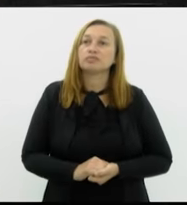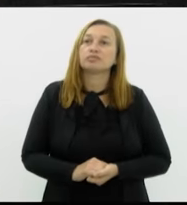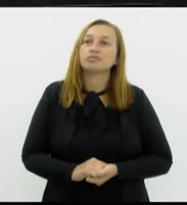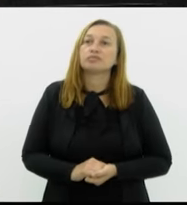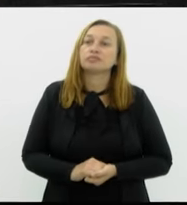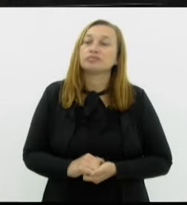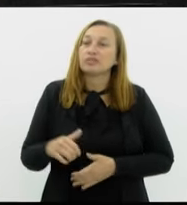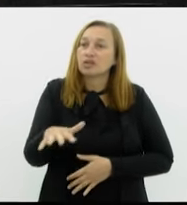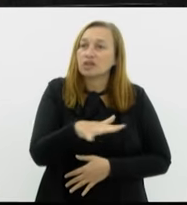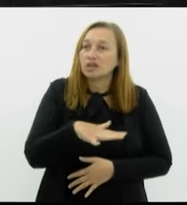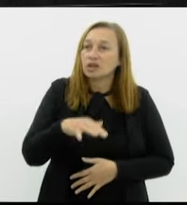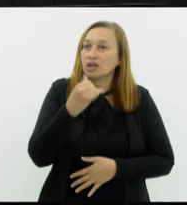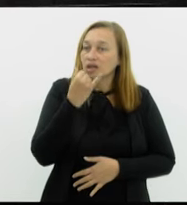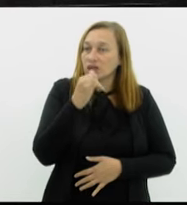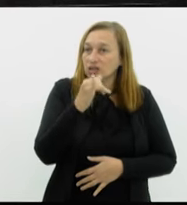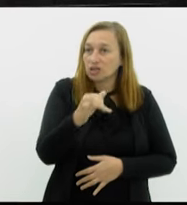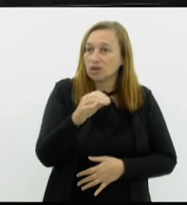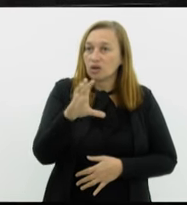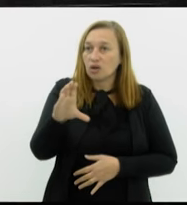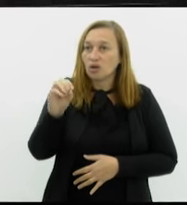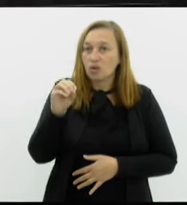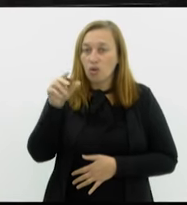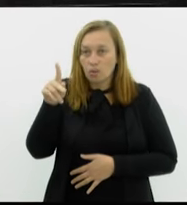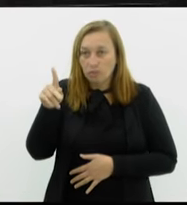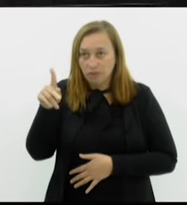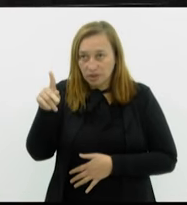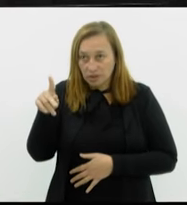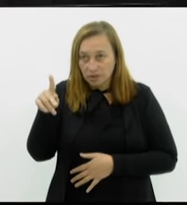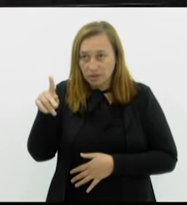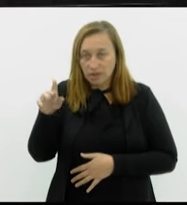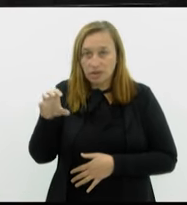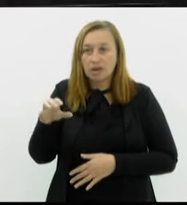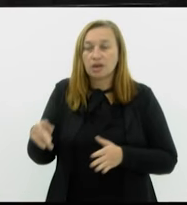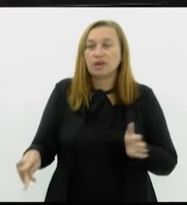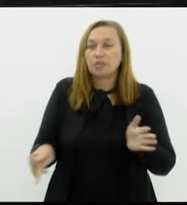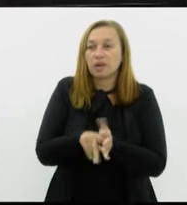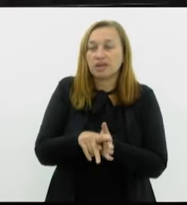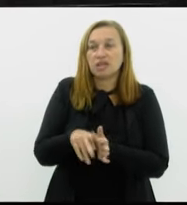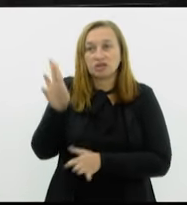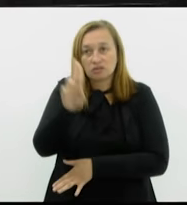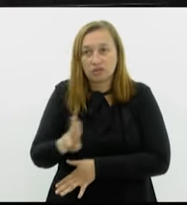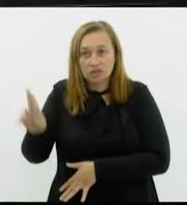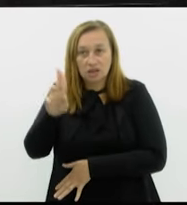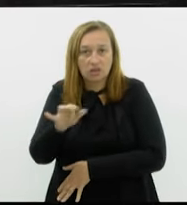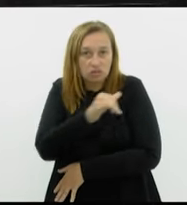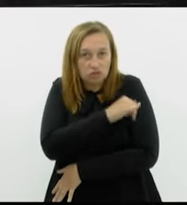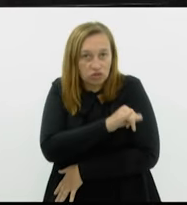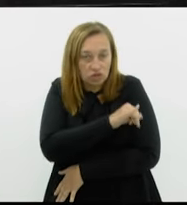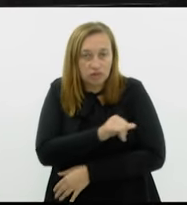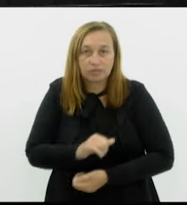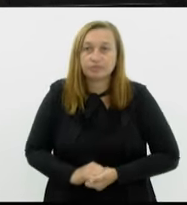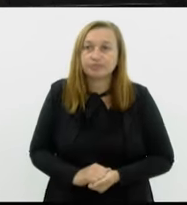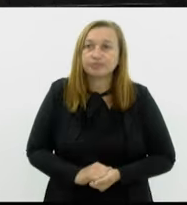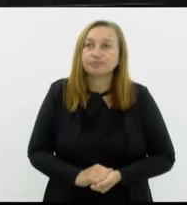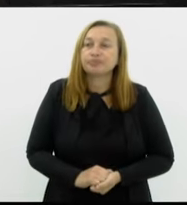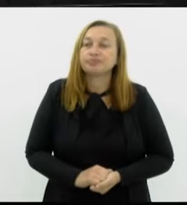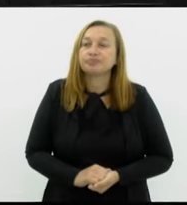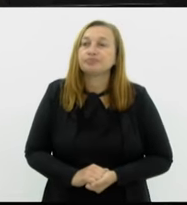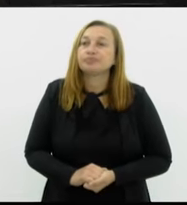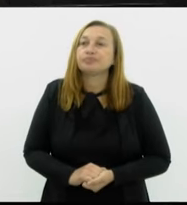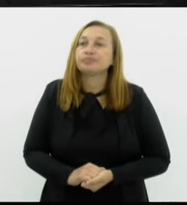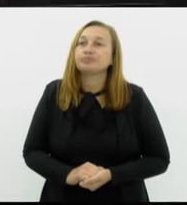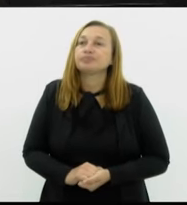na área de energia, na COP, que pertence à Universidade Federal do Rio de Janeiro, que foi